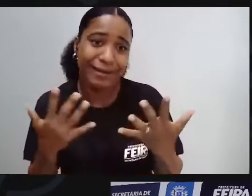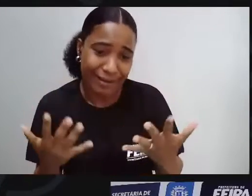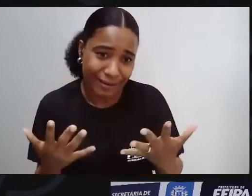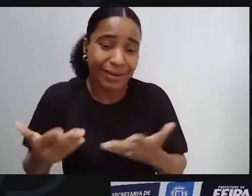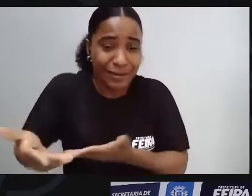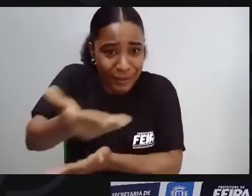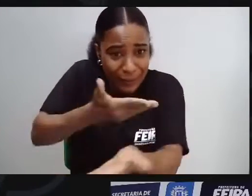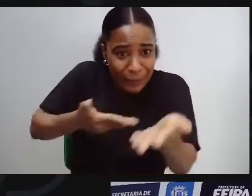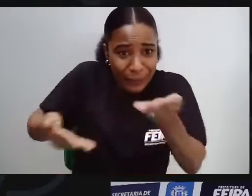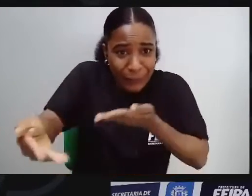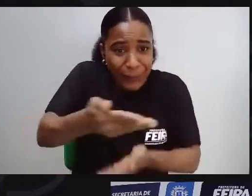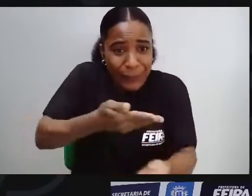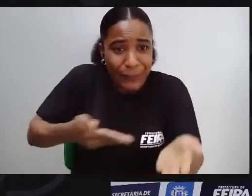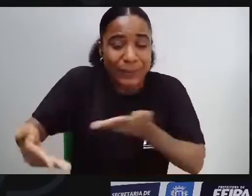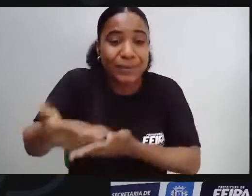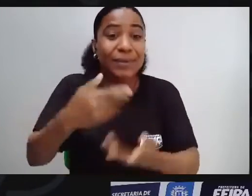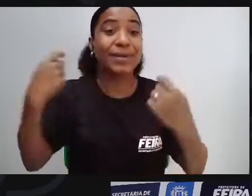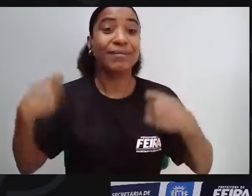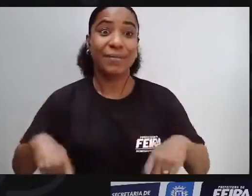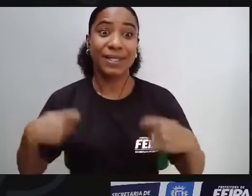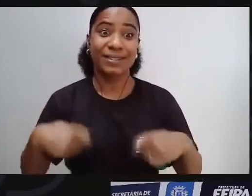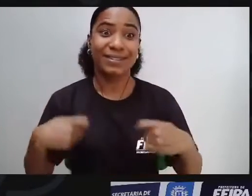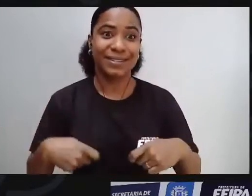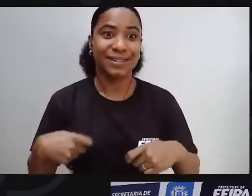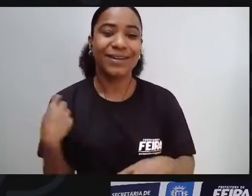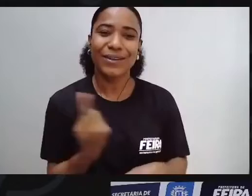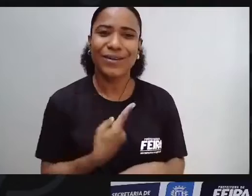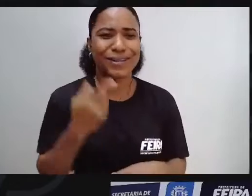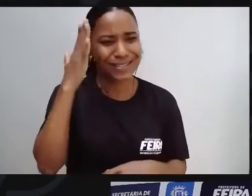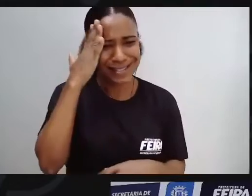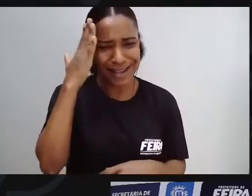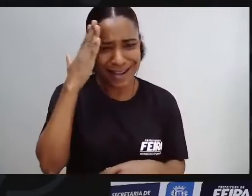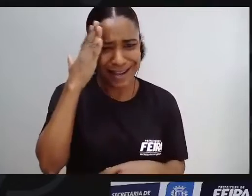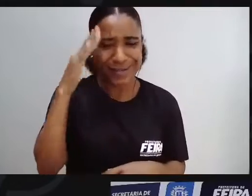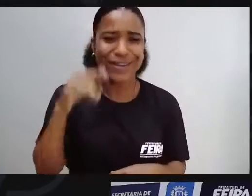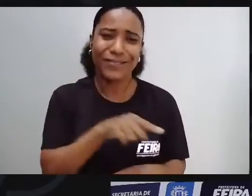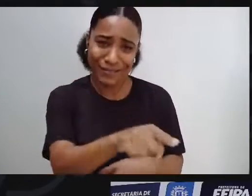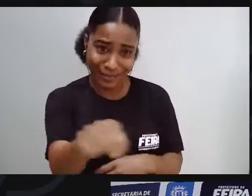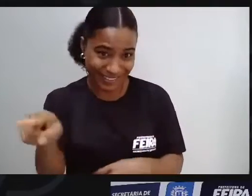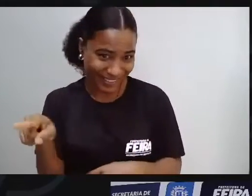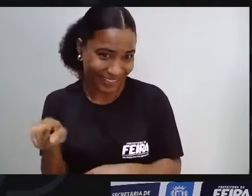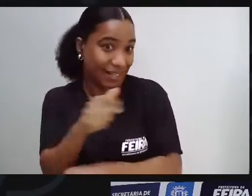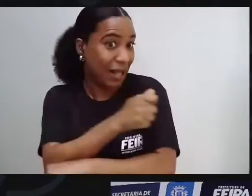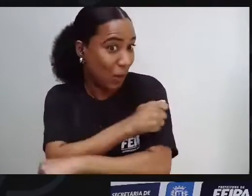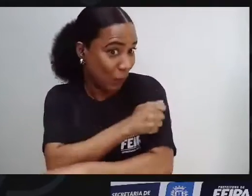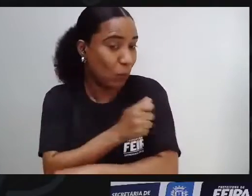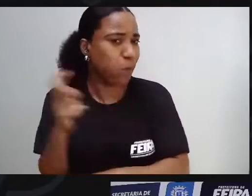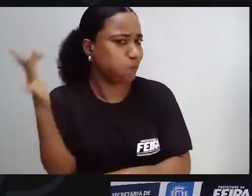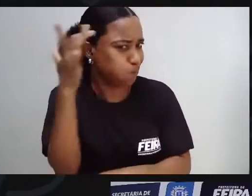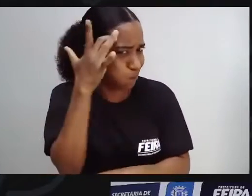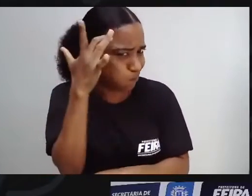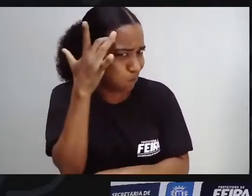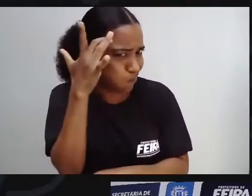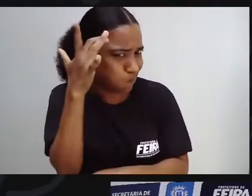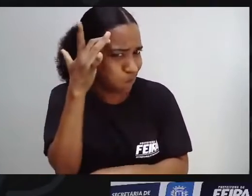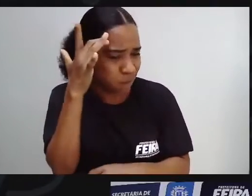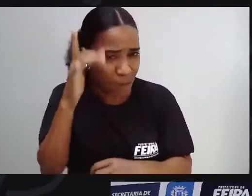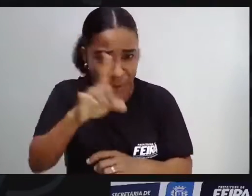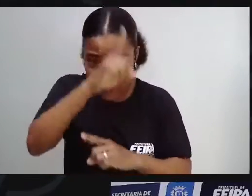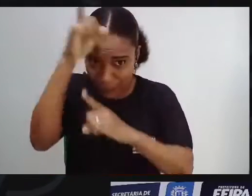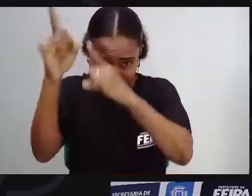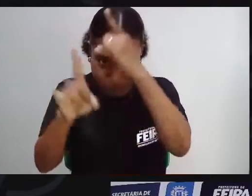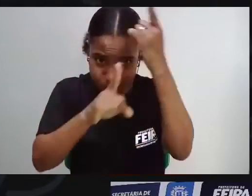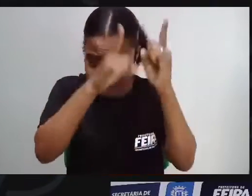sabemos que vocês são estudantes muito criativos e é por isso que vamos lançar esse